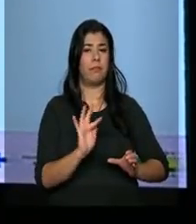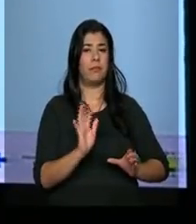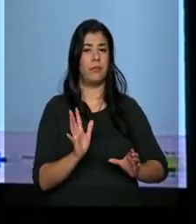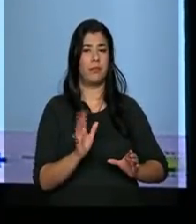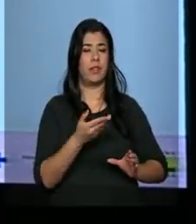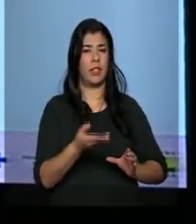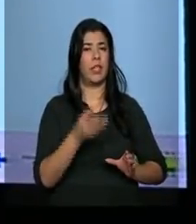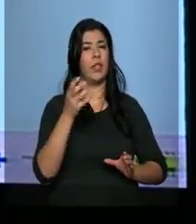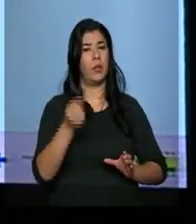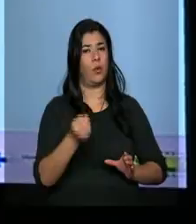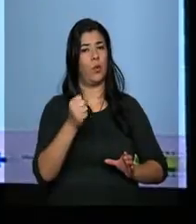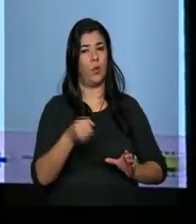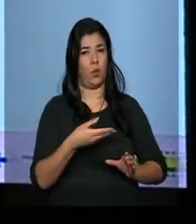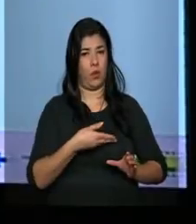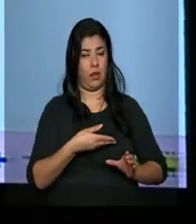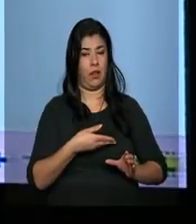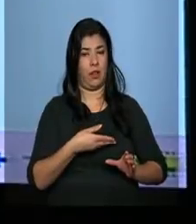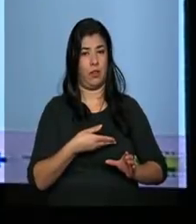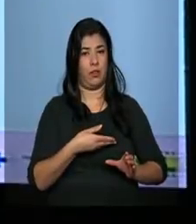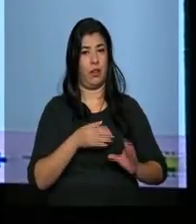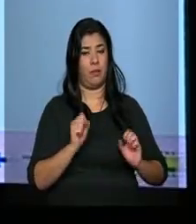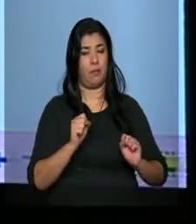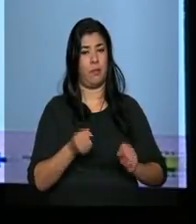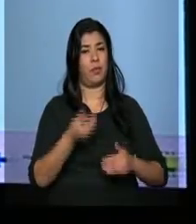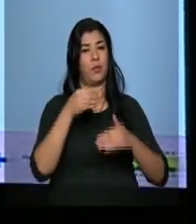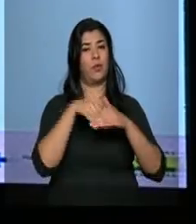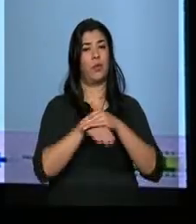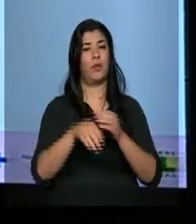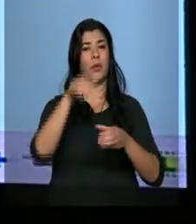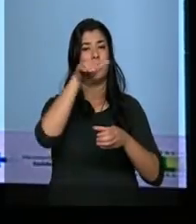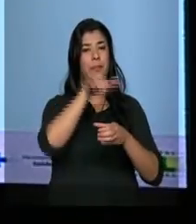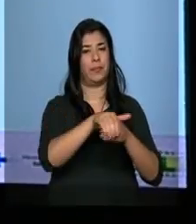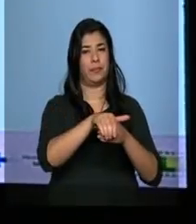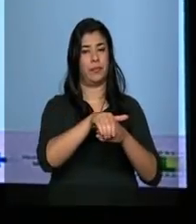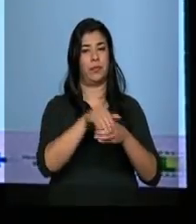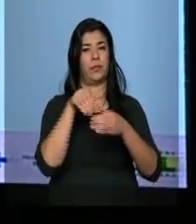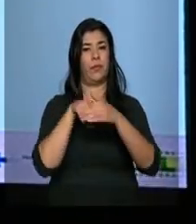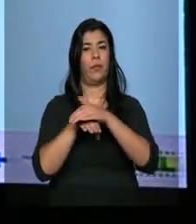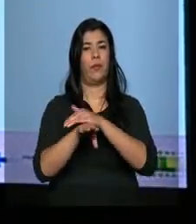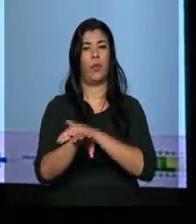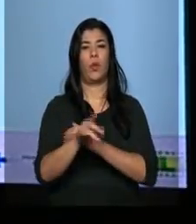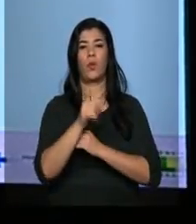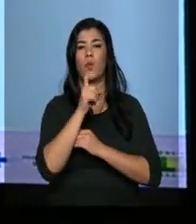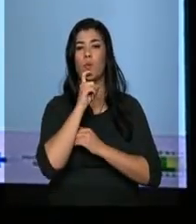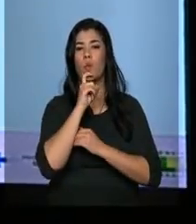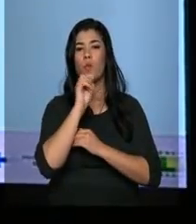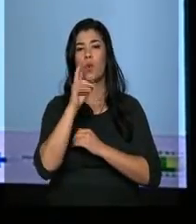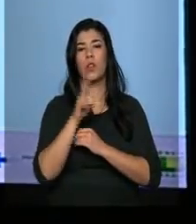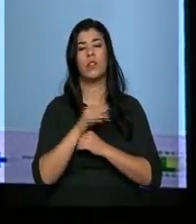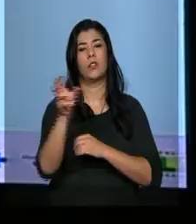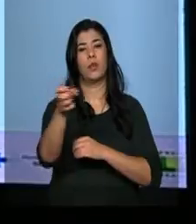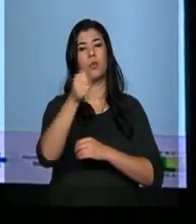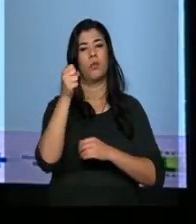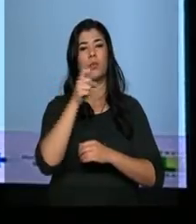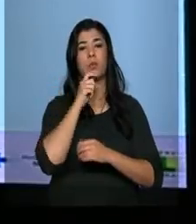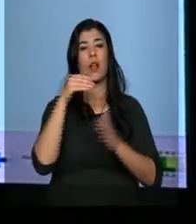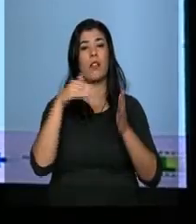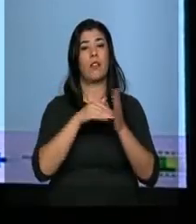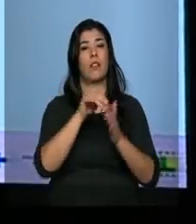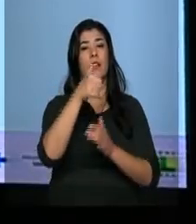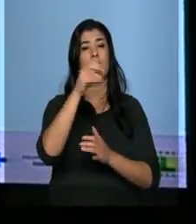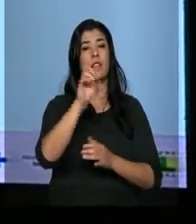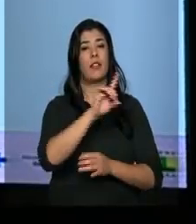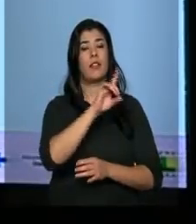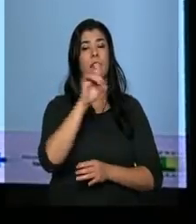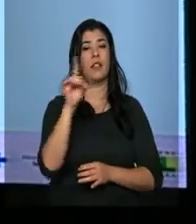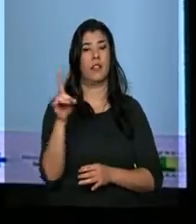Esse leite, pode passar o próximo? Pode ser armazenado na geladeira, né, no freezer, até 10 dias. Então,